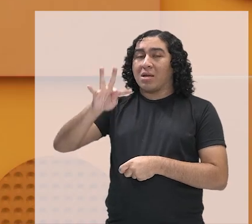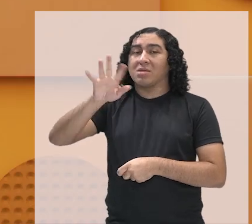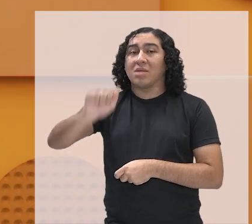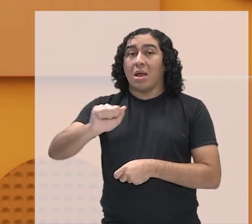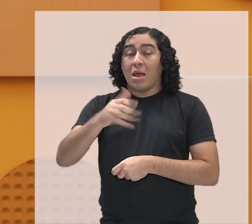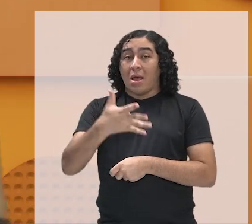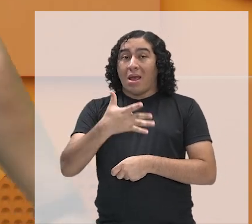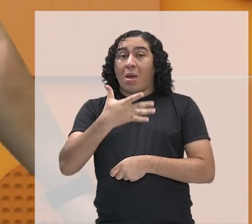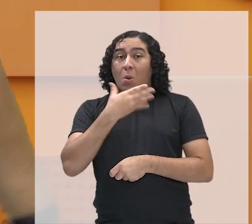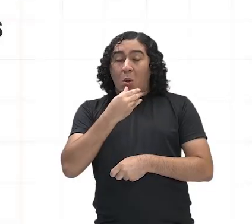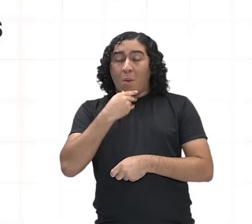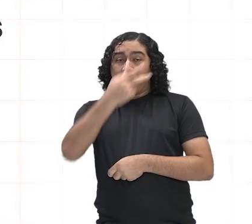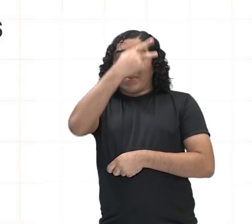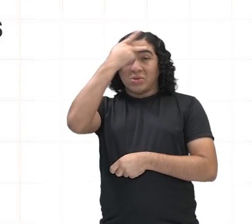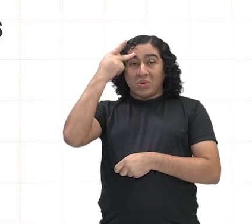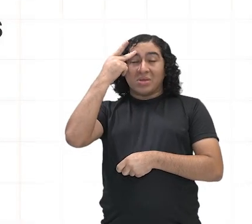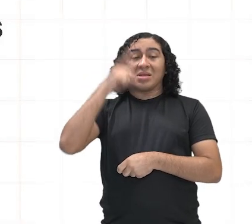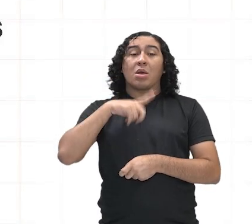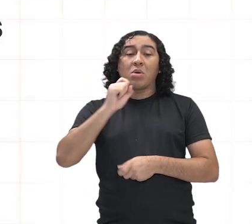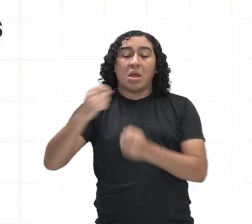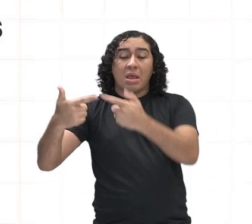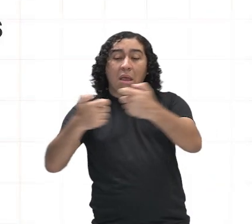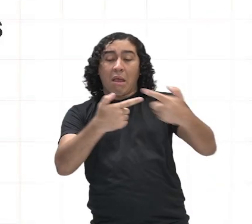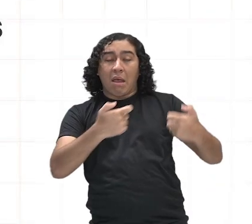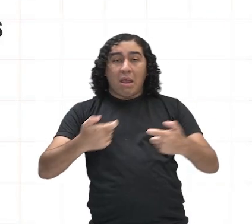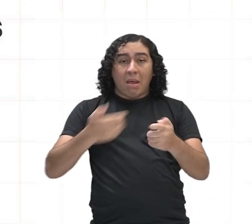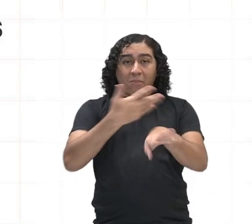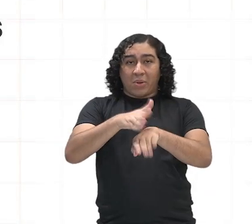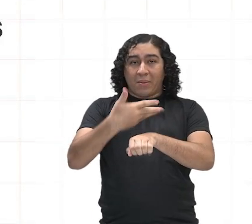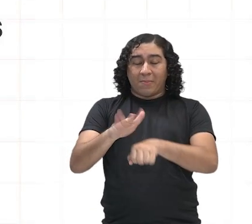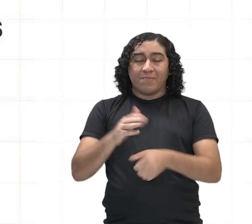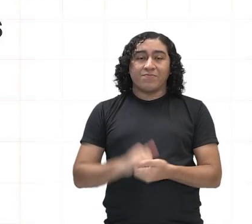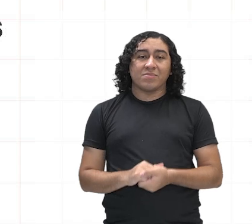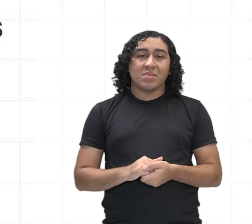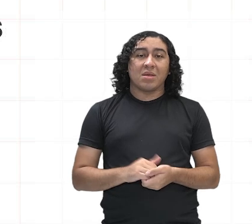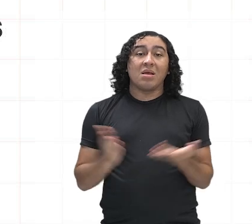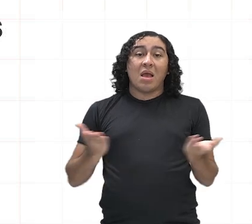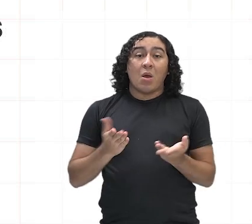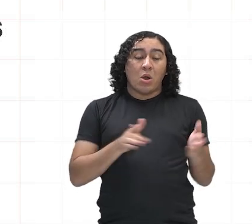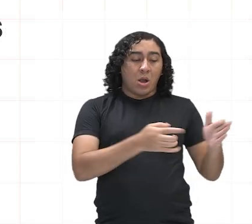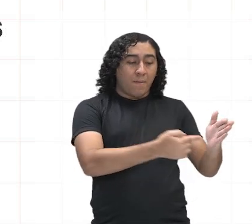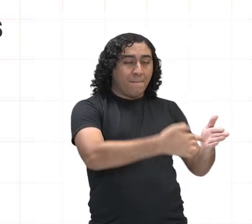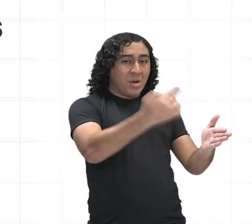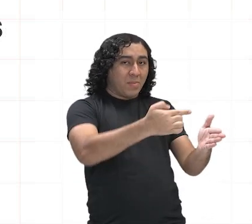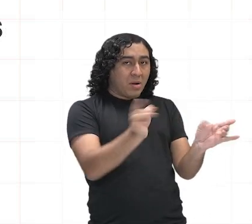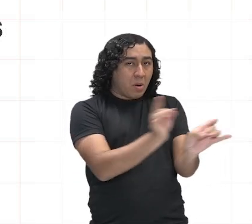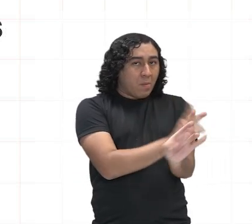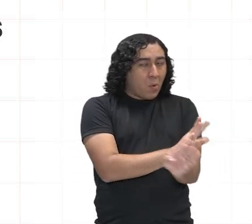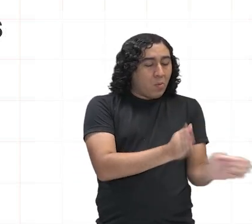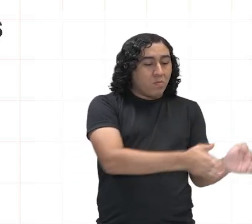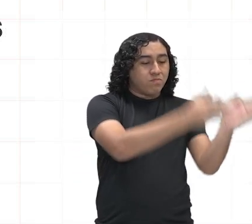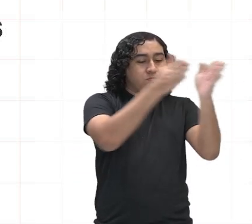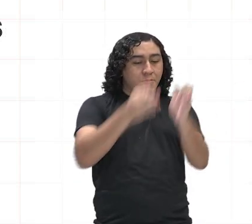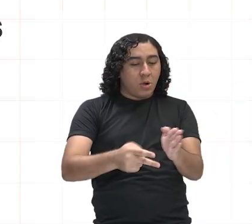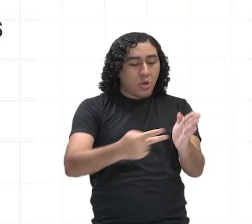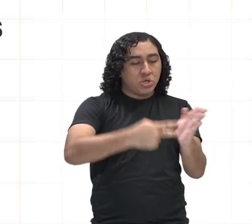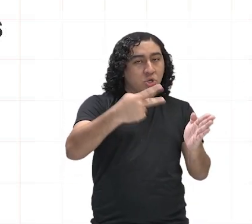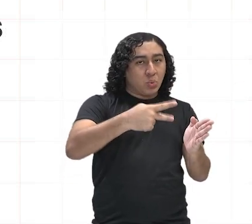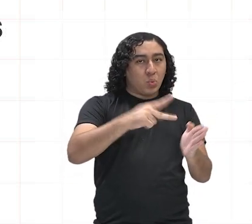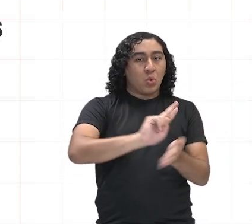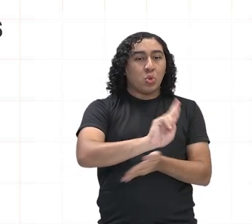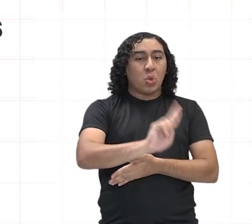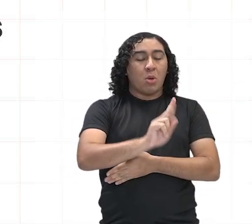tá? Acompanha ali comigo agora o período homérico. O segundo período, que é, então, o período homérico, ele corresponde